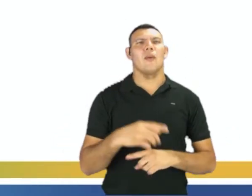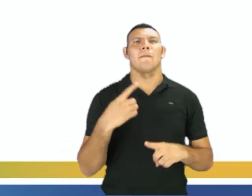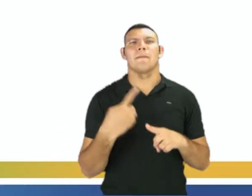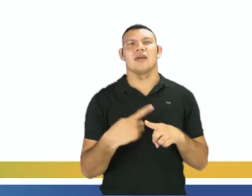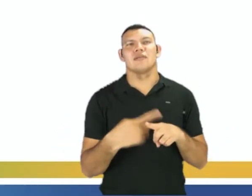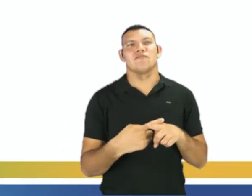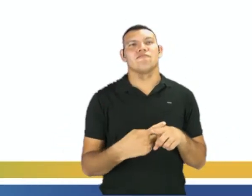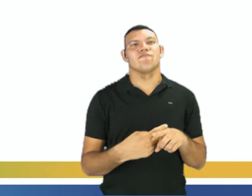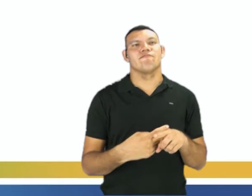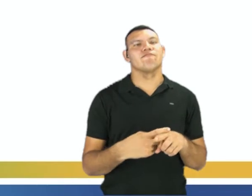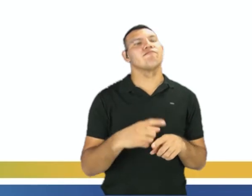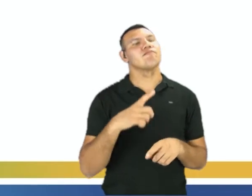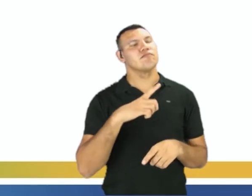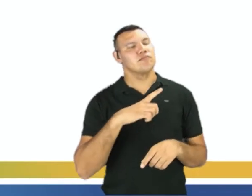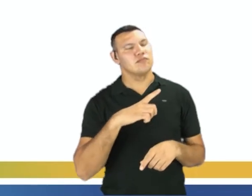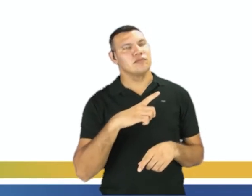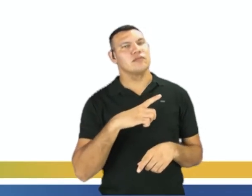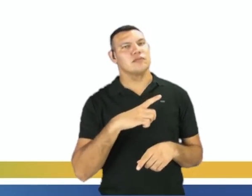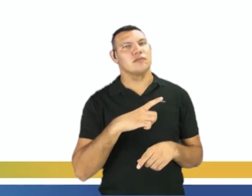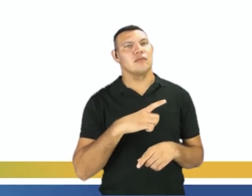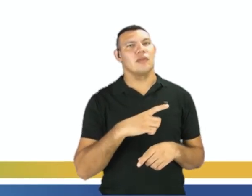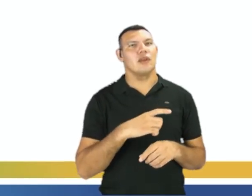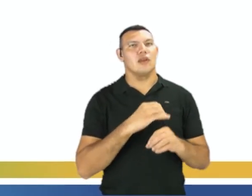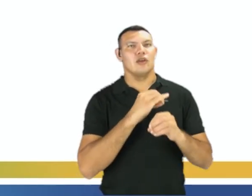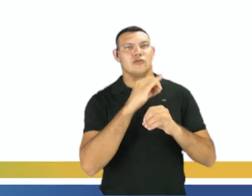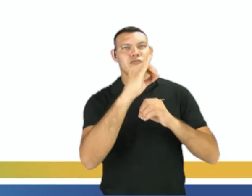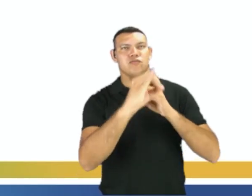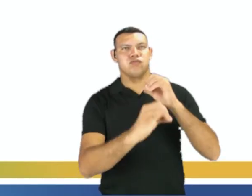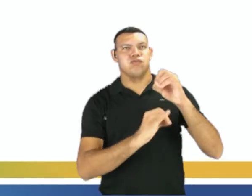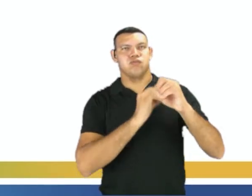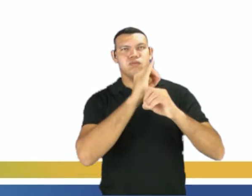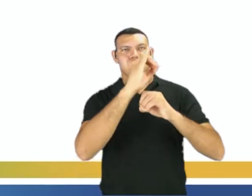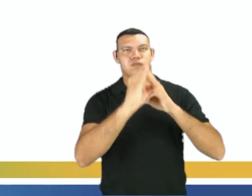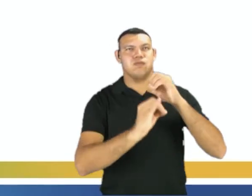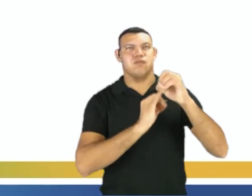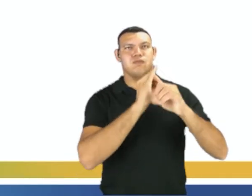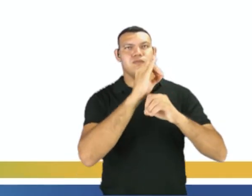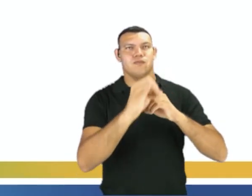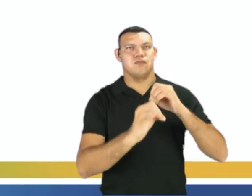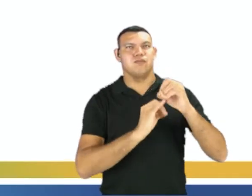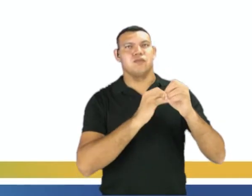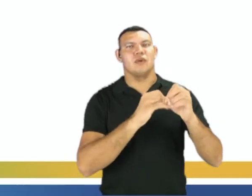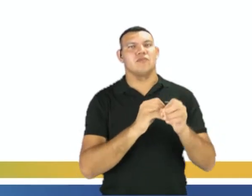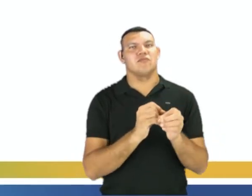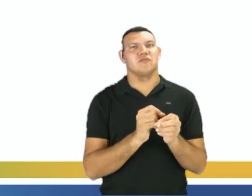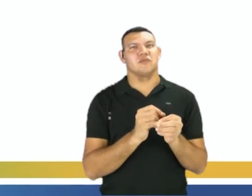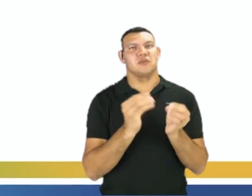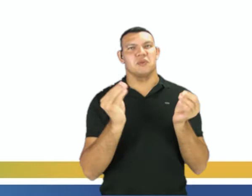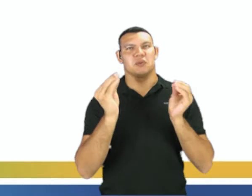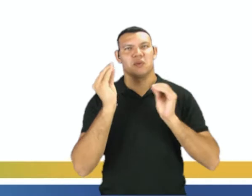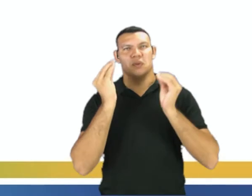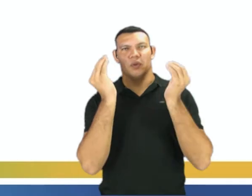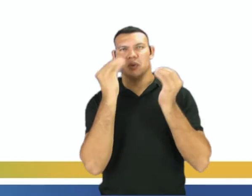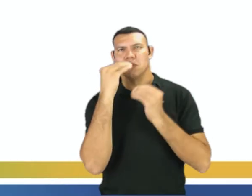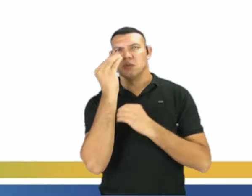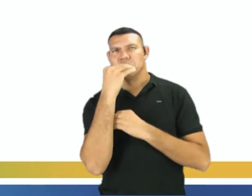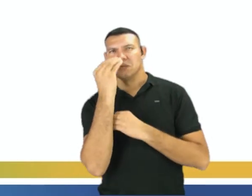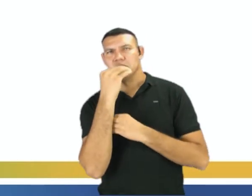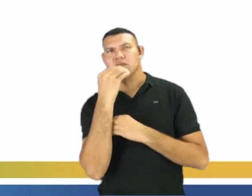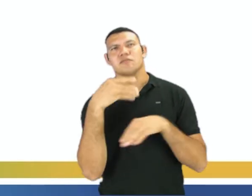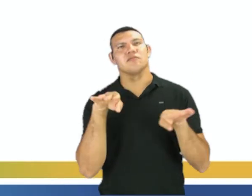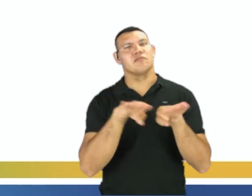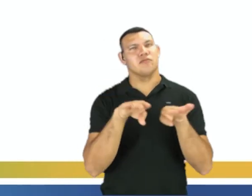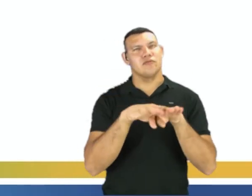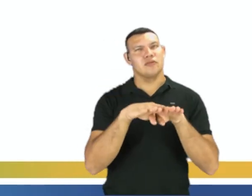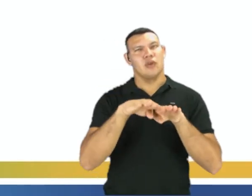quê? Porque ela sofre autoionização. Ela é um eletrólito fraco, mas também ela estabelece um equilíbrio. Então,